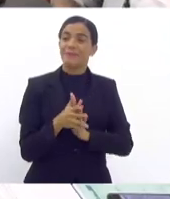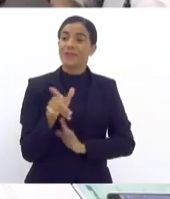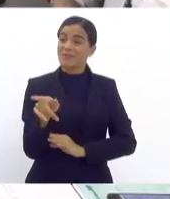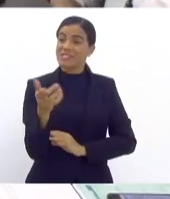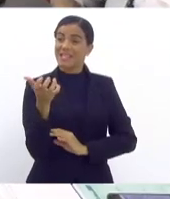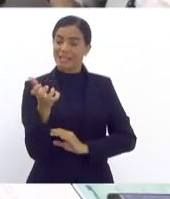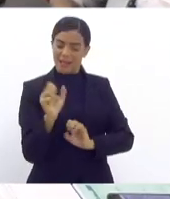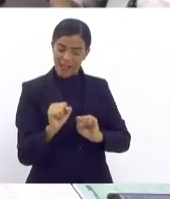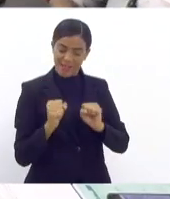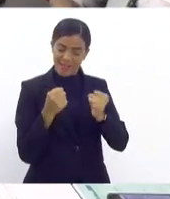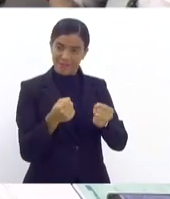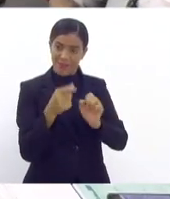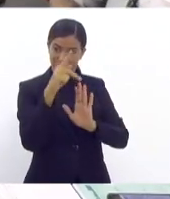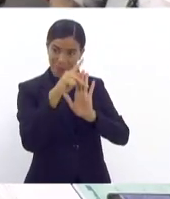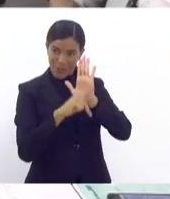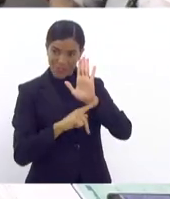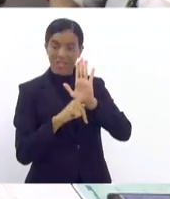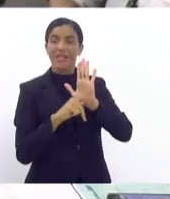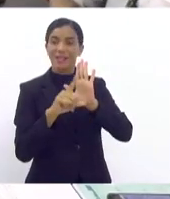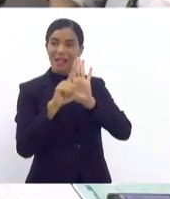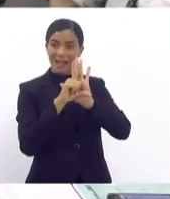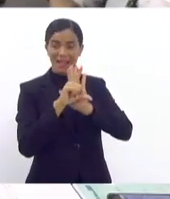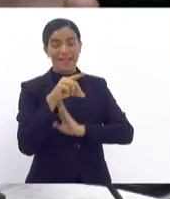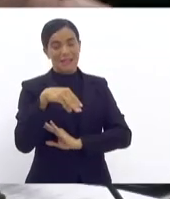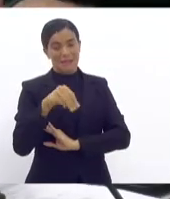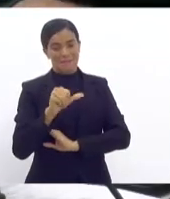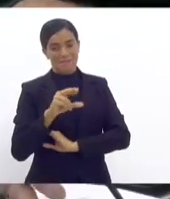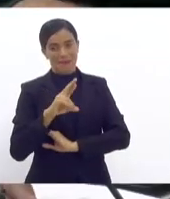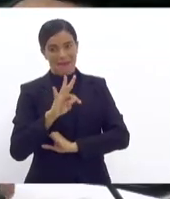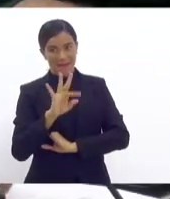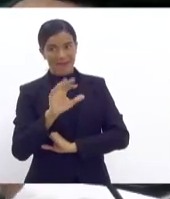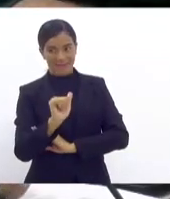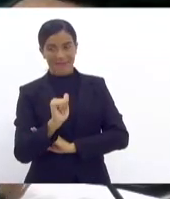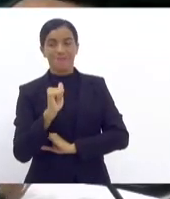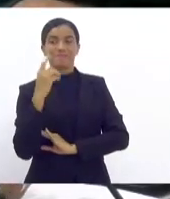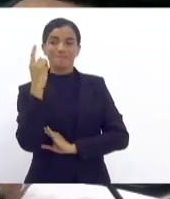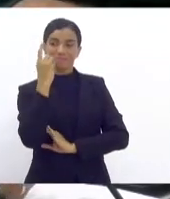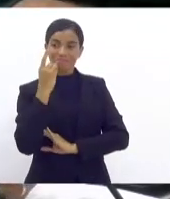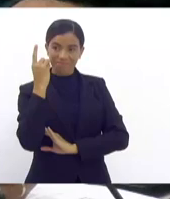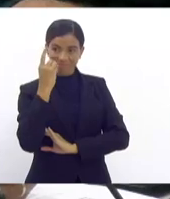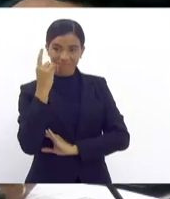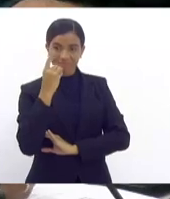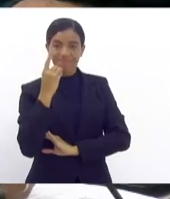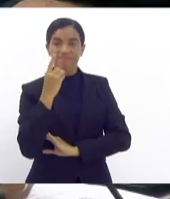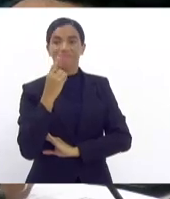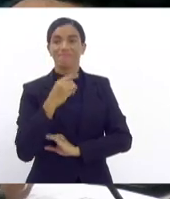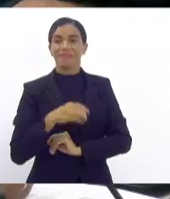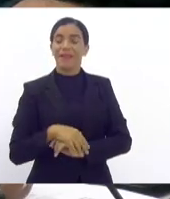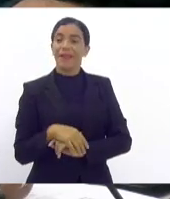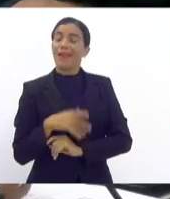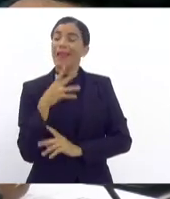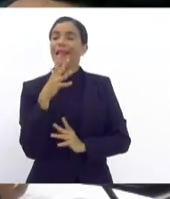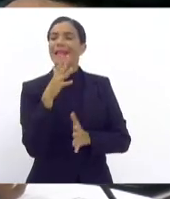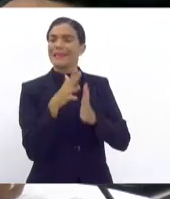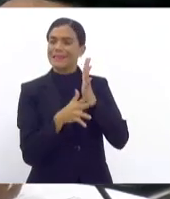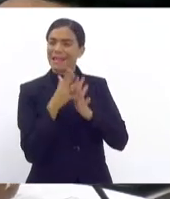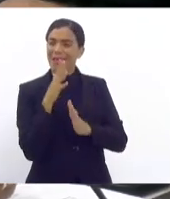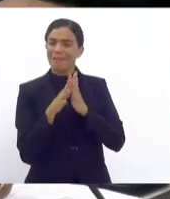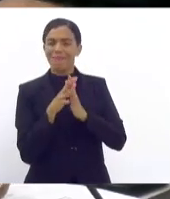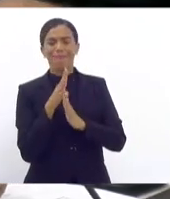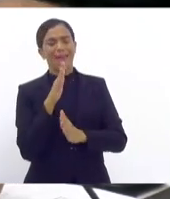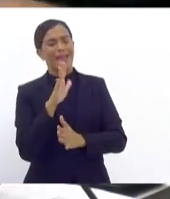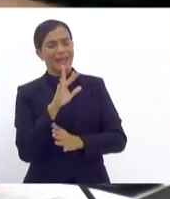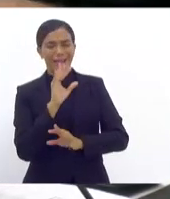queria defender, que é o projeto da Marta, que eu não sou contrário. Mas, na verdade, o projeto da deputada Marta Rocha, ele interfere diretamente